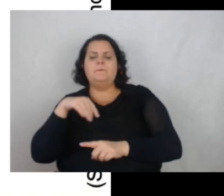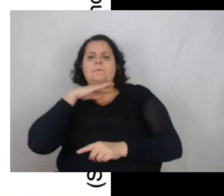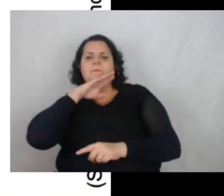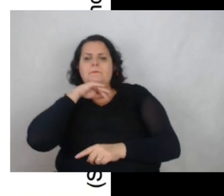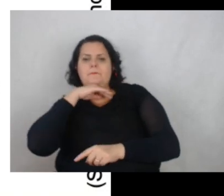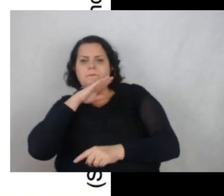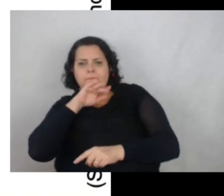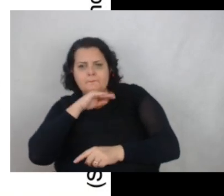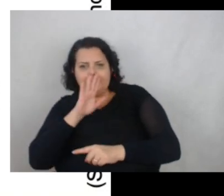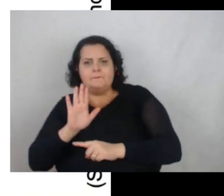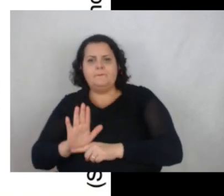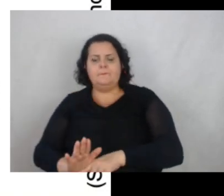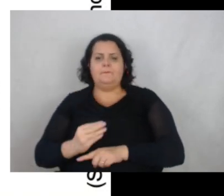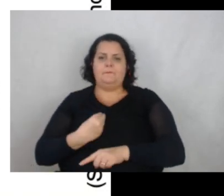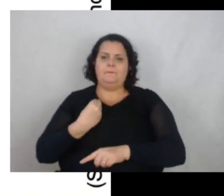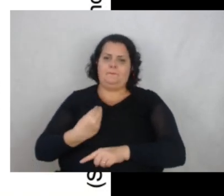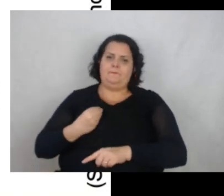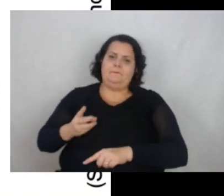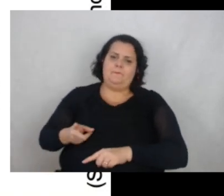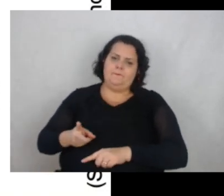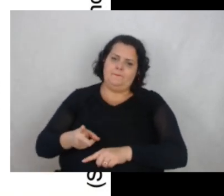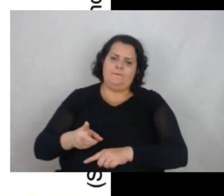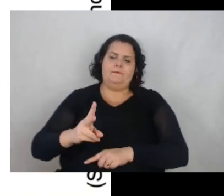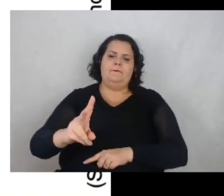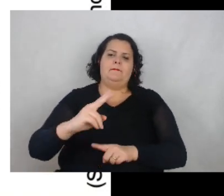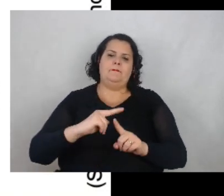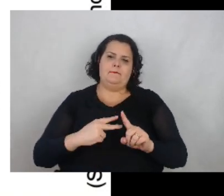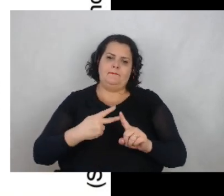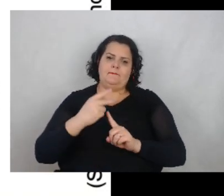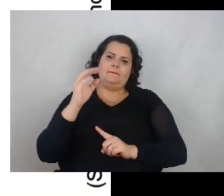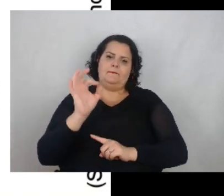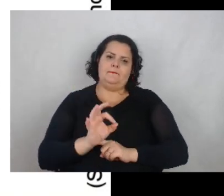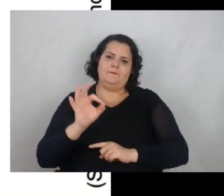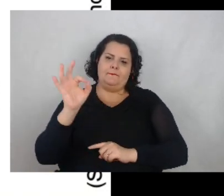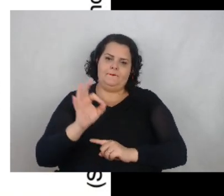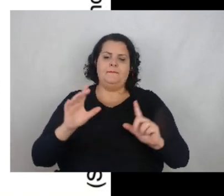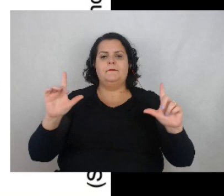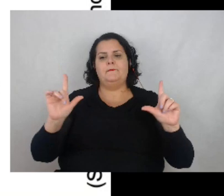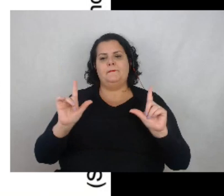sobrevivência e diminuindo a quantidade de vírus